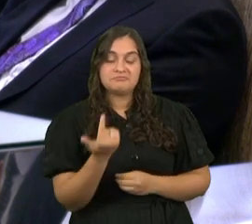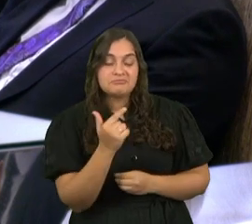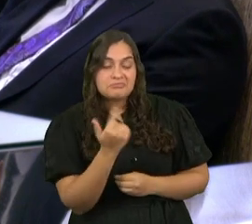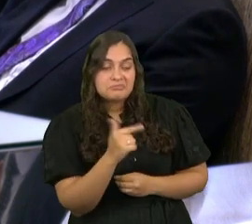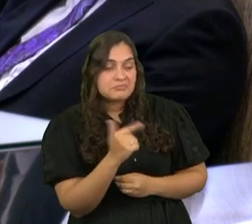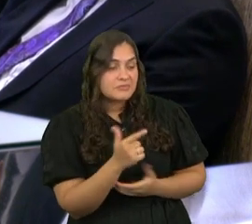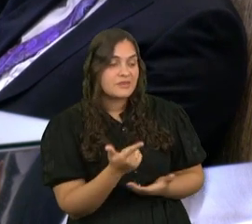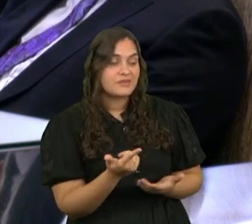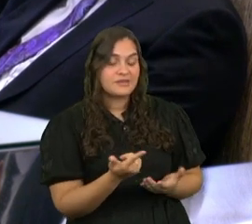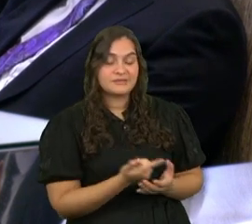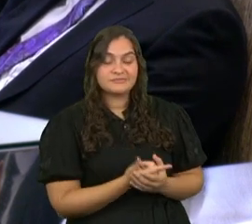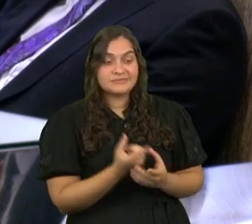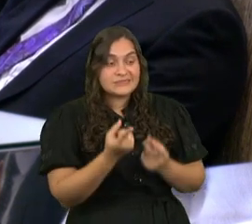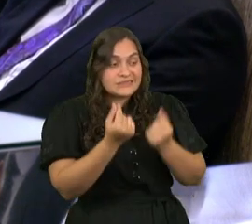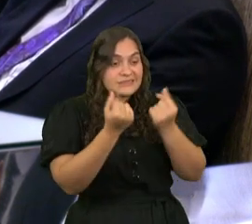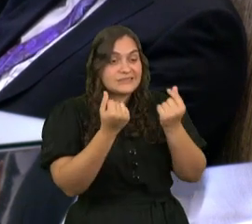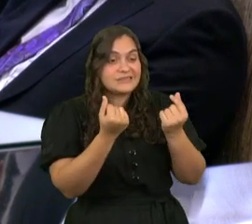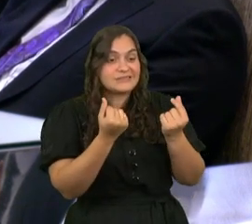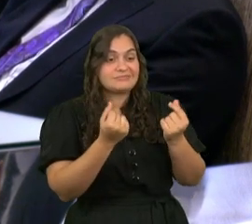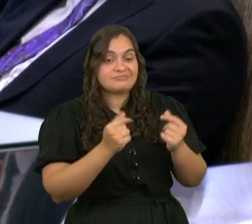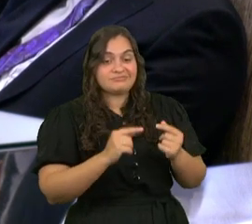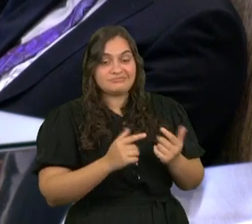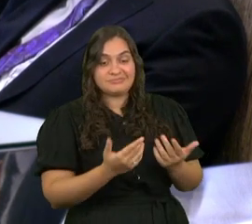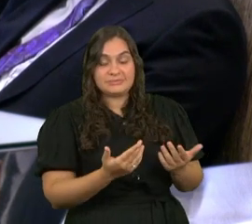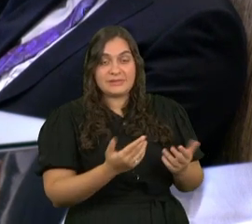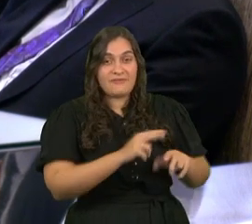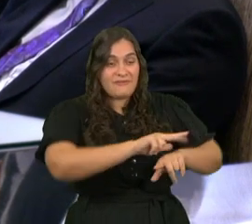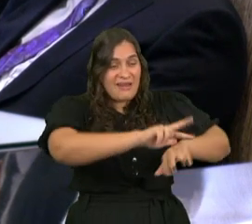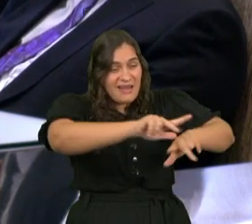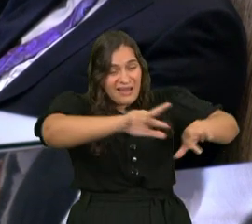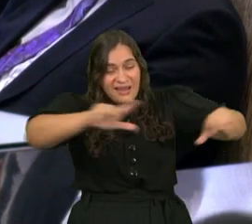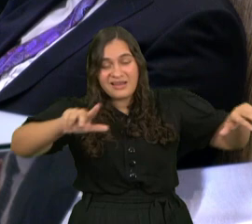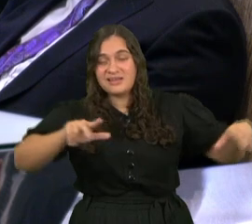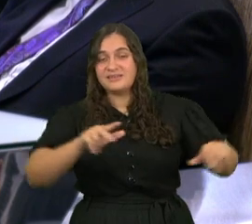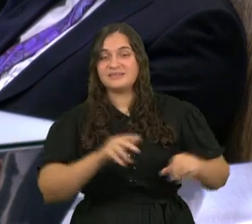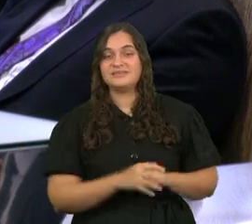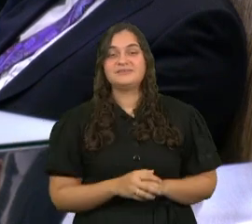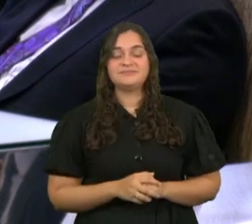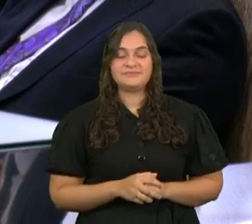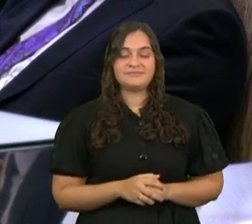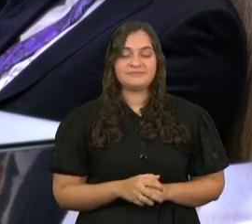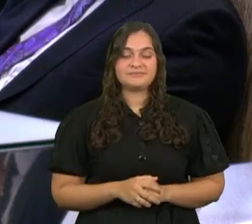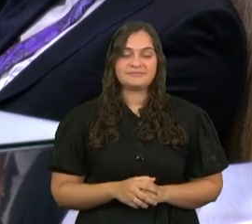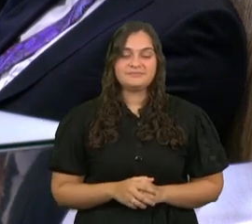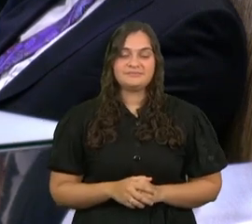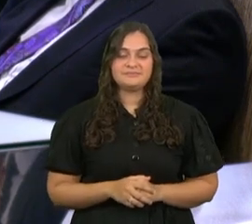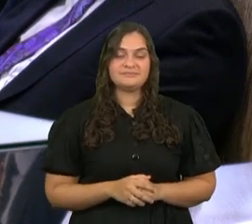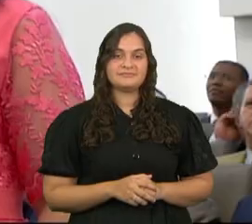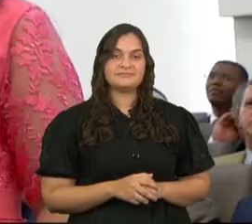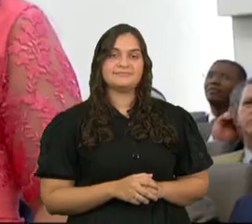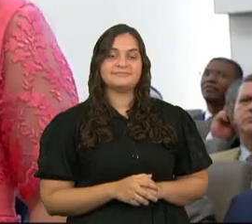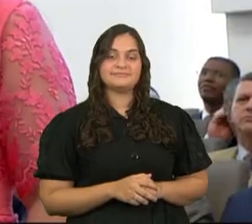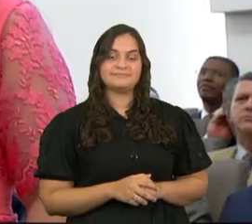o som. Desde isso até outras coisas também. Passando